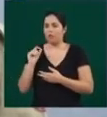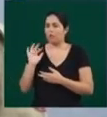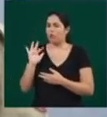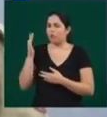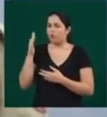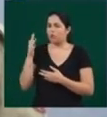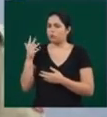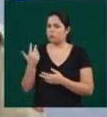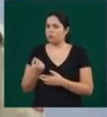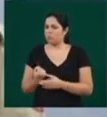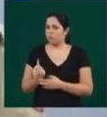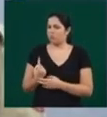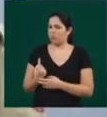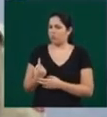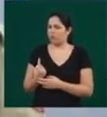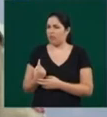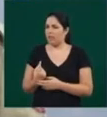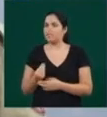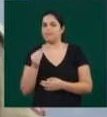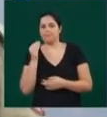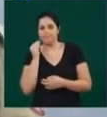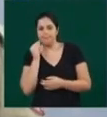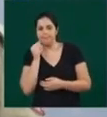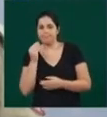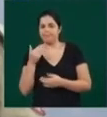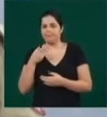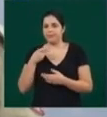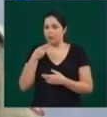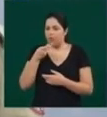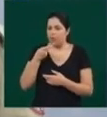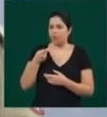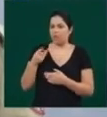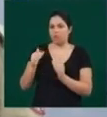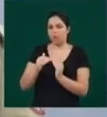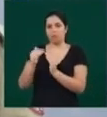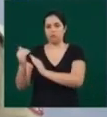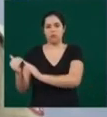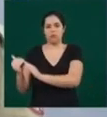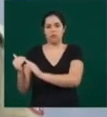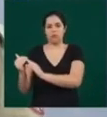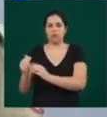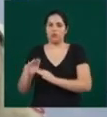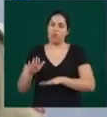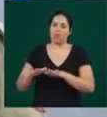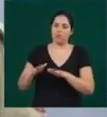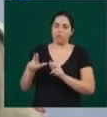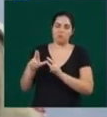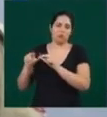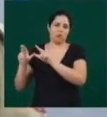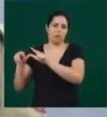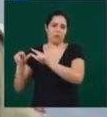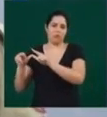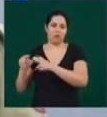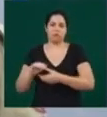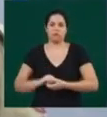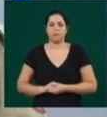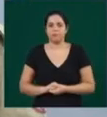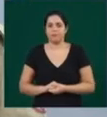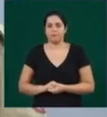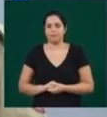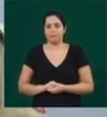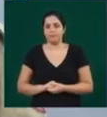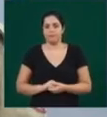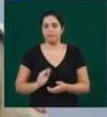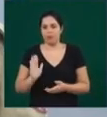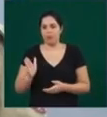alguma coisa, ele tenta já contato com um vizinho, que às vezes esteja viajando, né, aproveitando as férias e o feriado. Ali ela já toma providência para